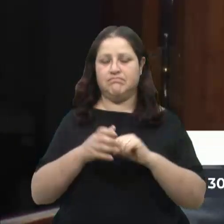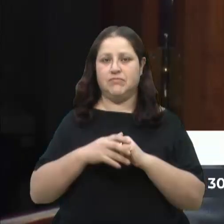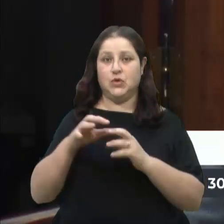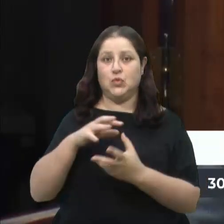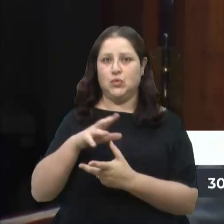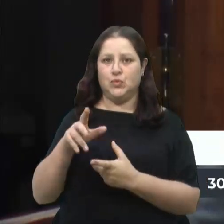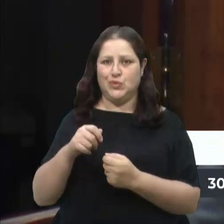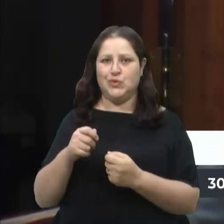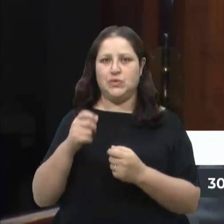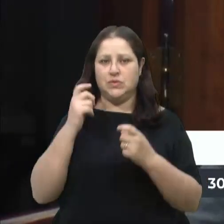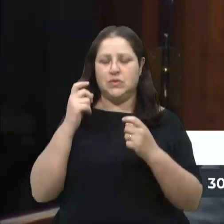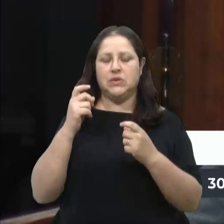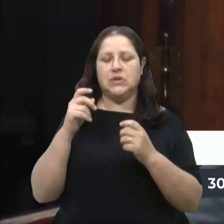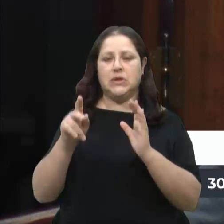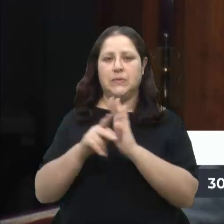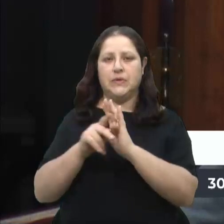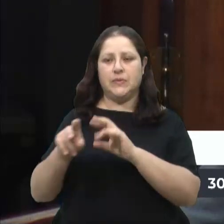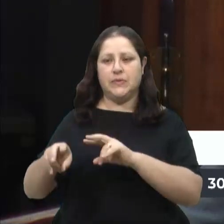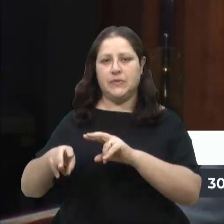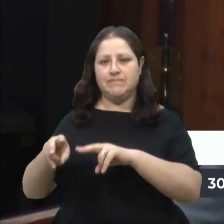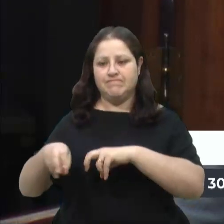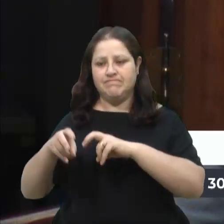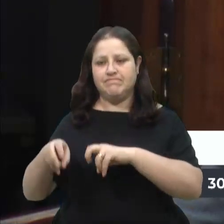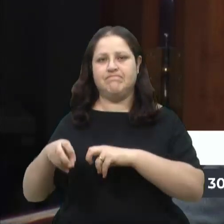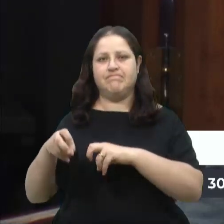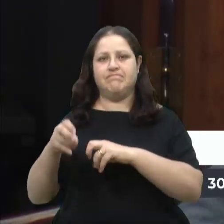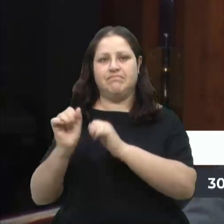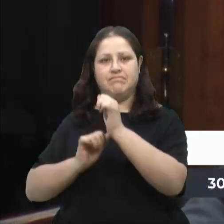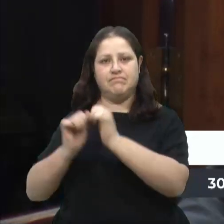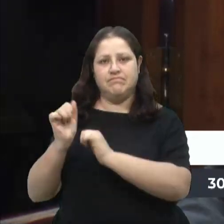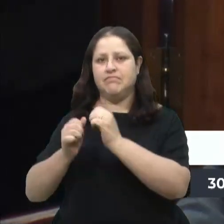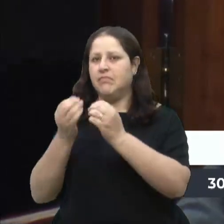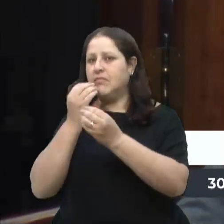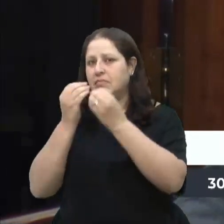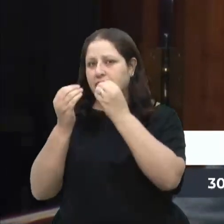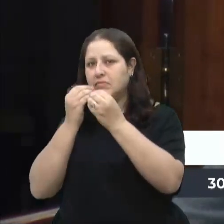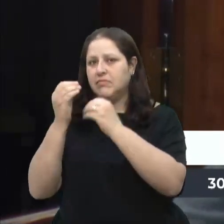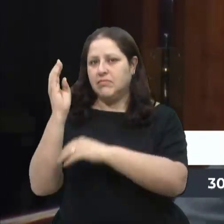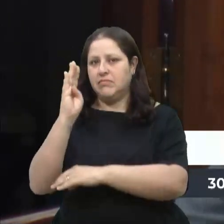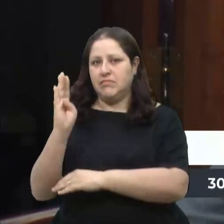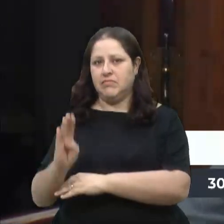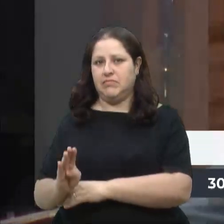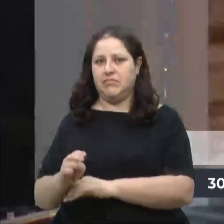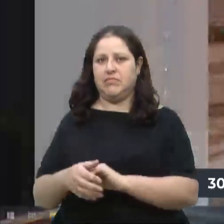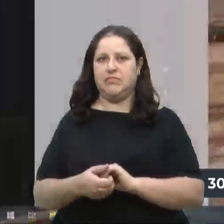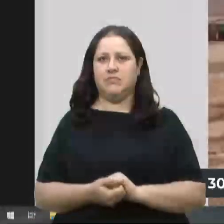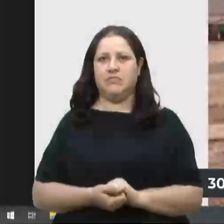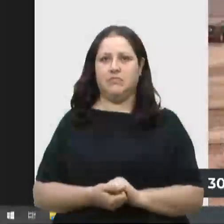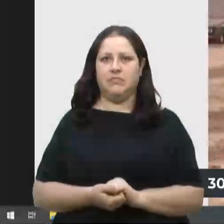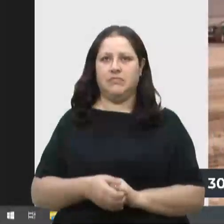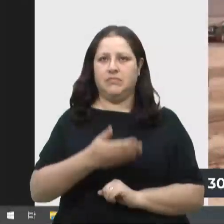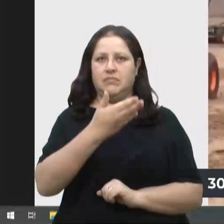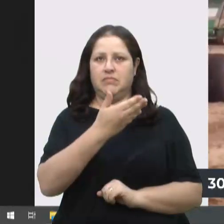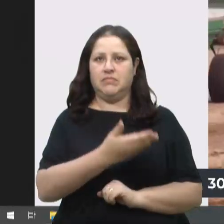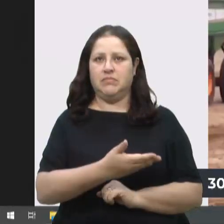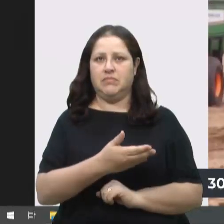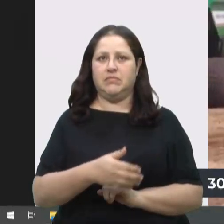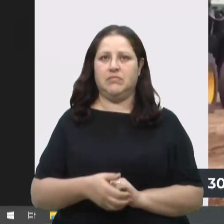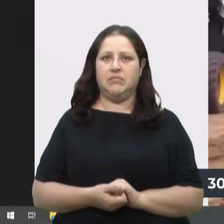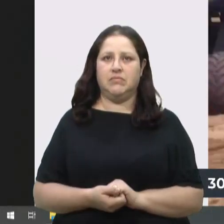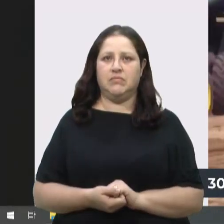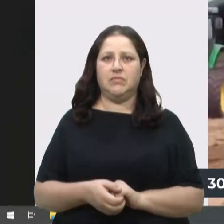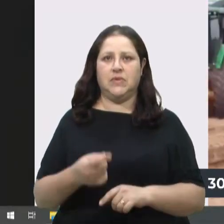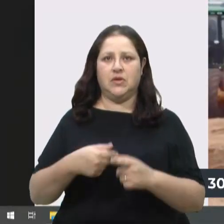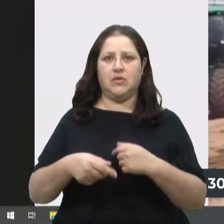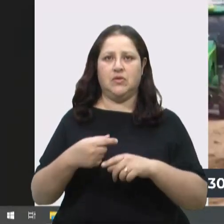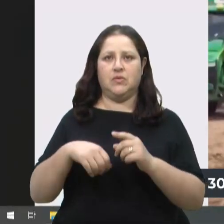mundo do agronegócio e da produção alimentar brasileira. Se possível.